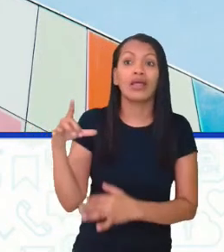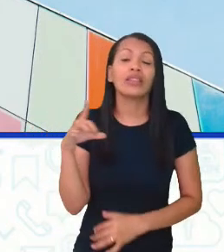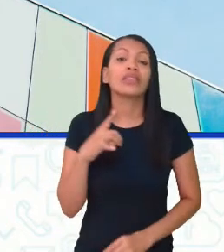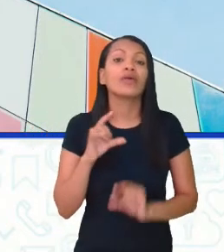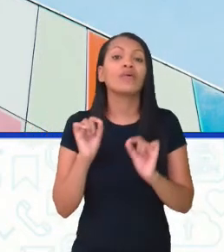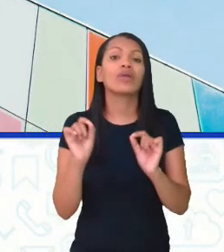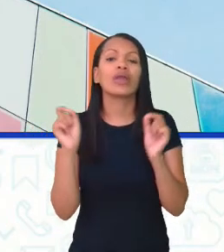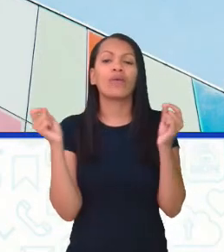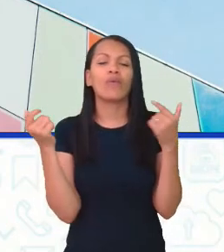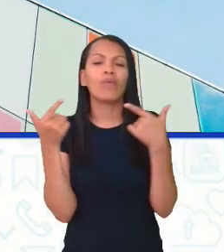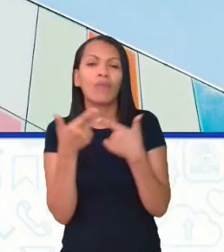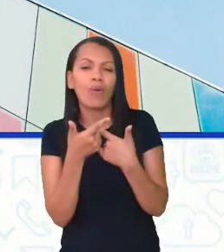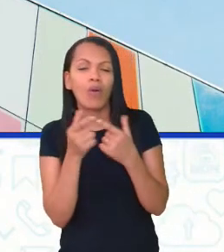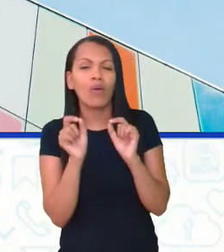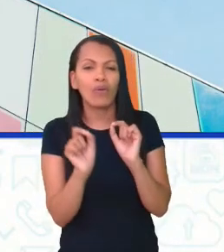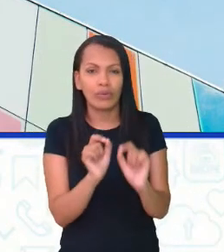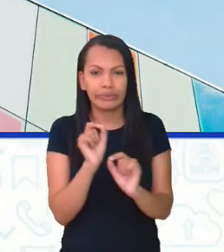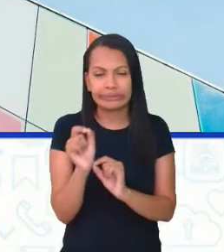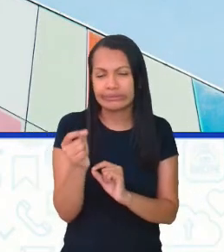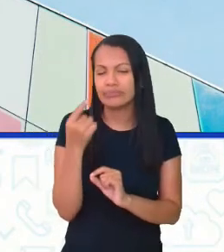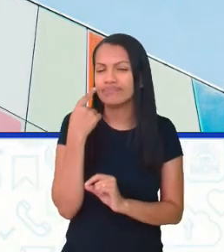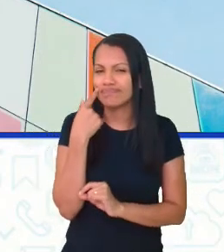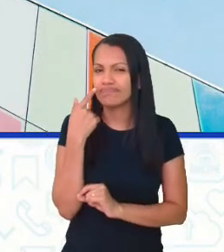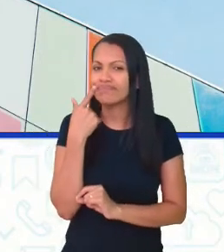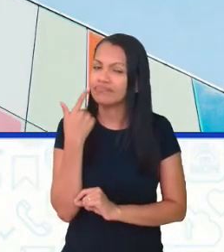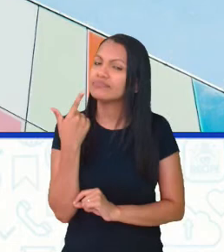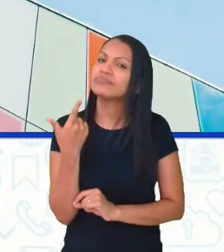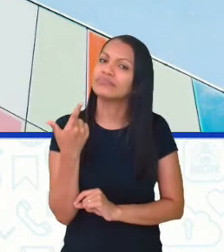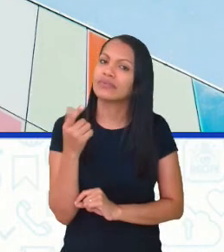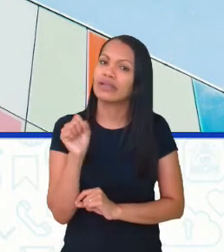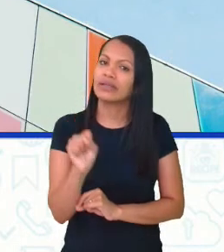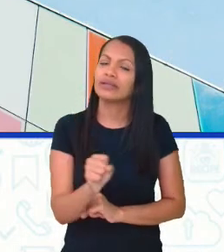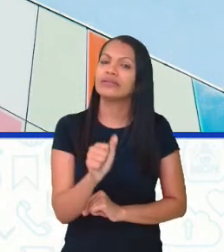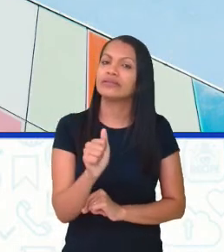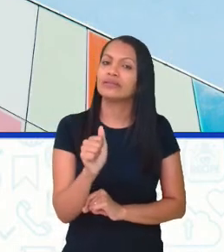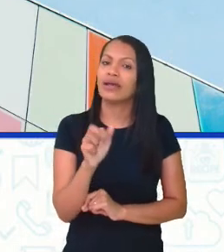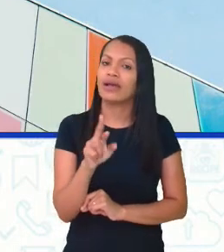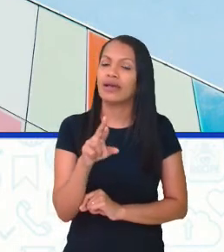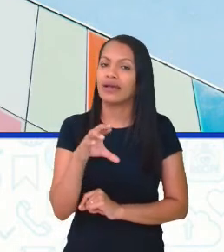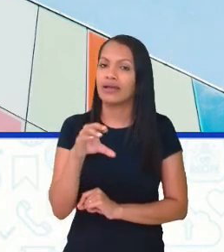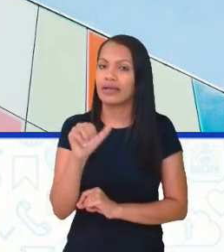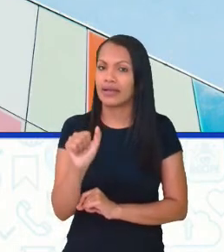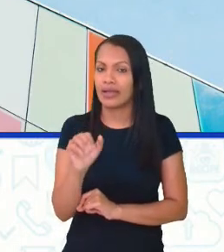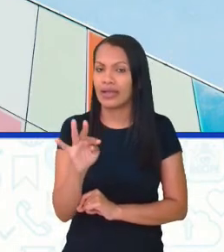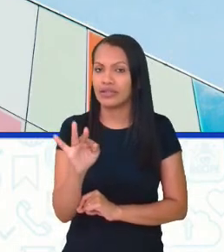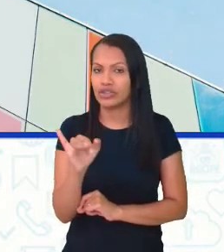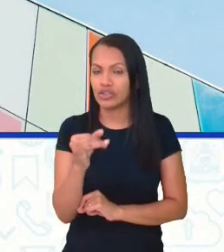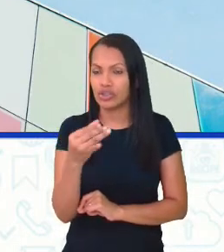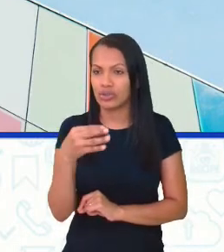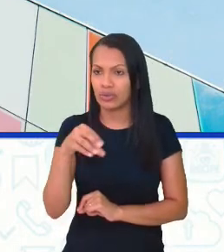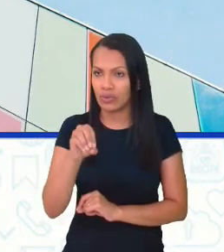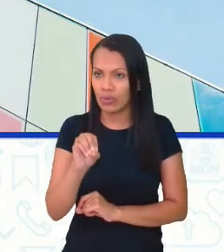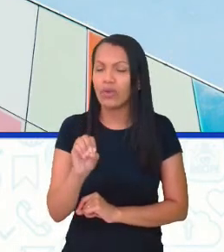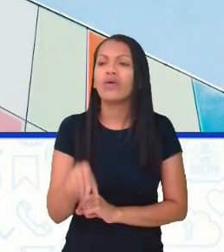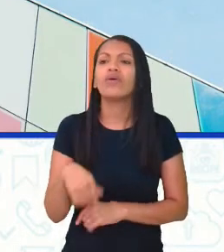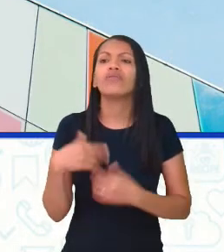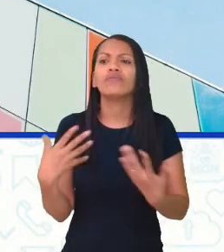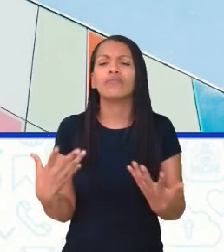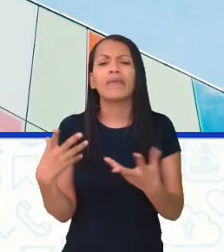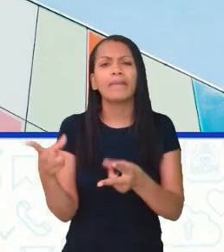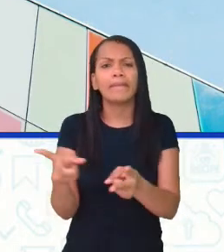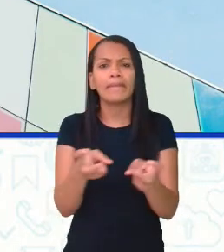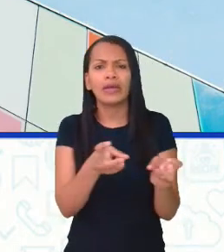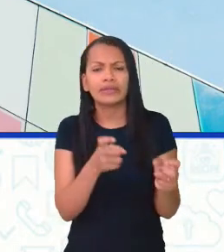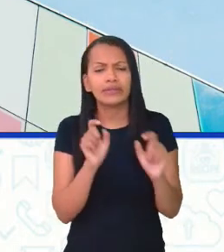humor crítico, irônico e sarcástico nesses dois textos que a gente leu. Não há muito sarcasmo, mas a gente percebe